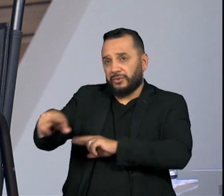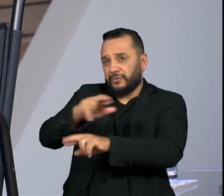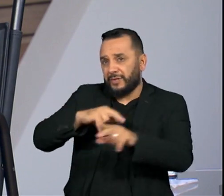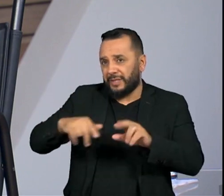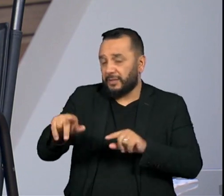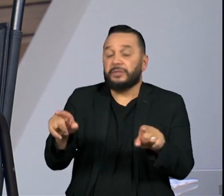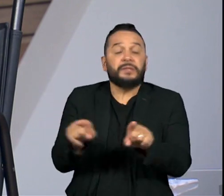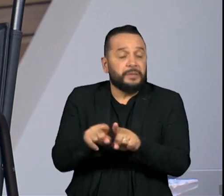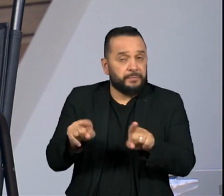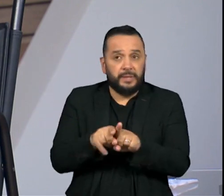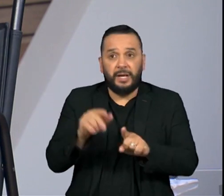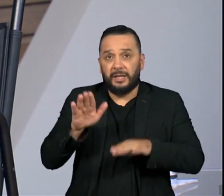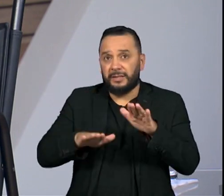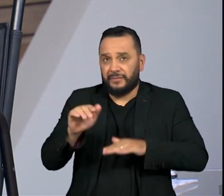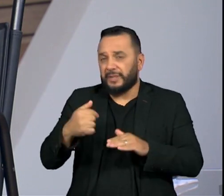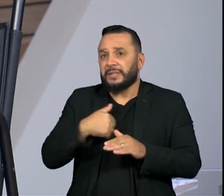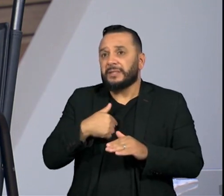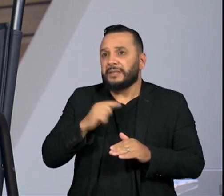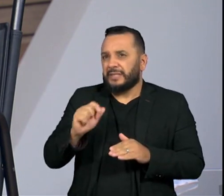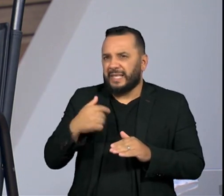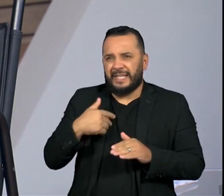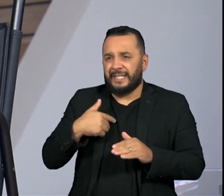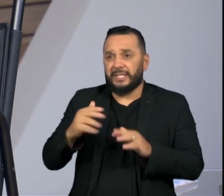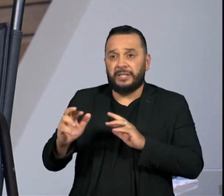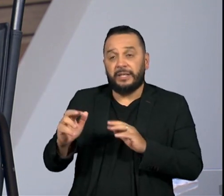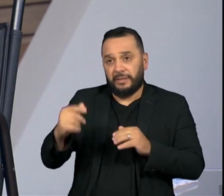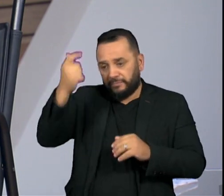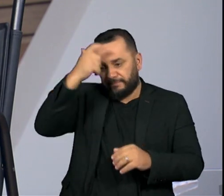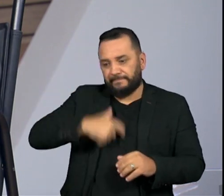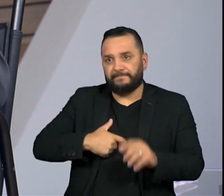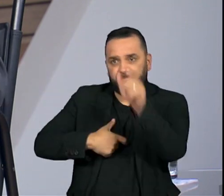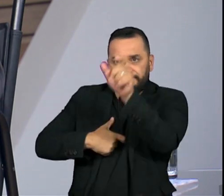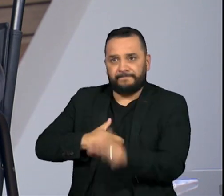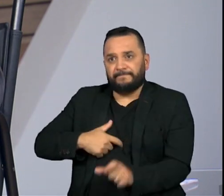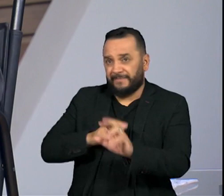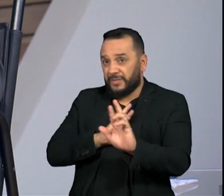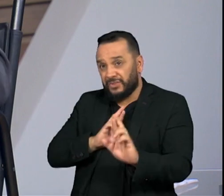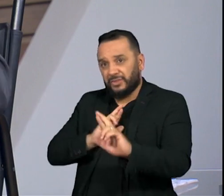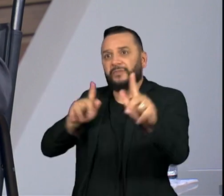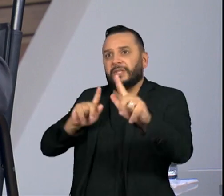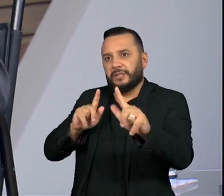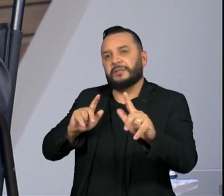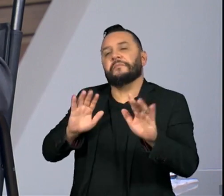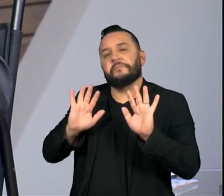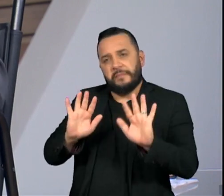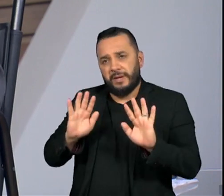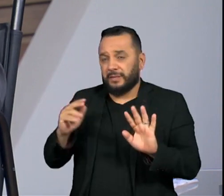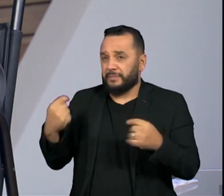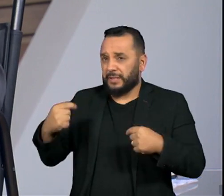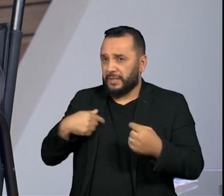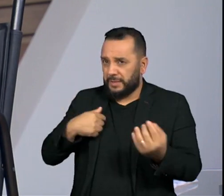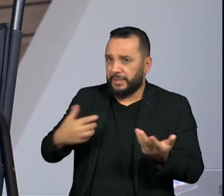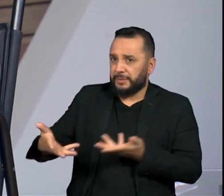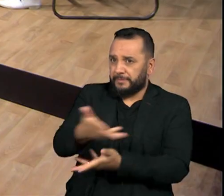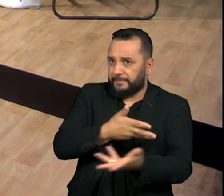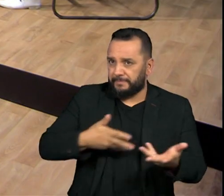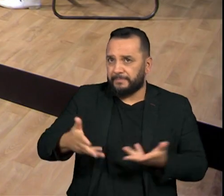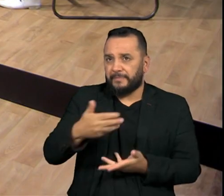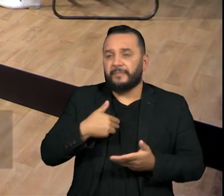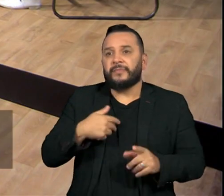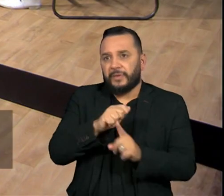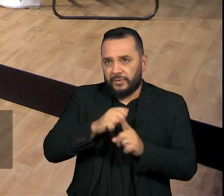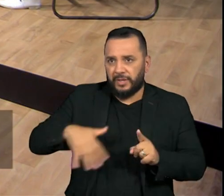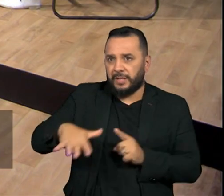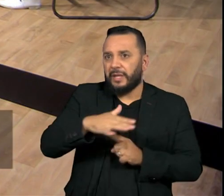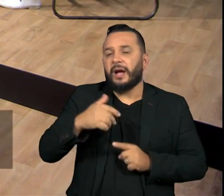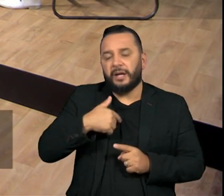ou seja, que às vezes são frontalmente diferentes uns dos outros. Então, o desafio das sociedades democráticas complexas no mundo